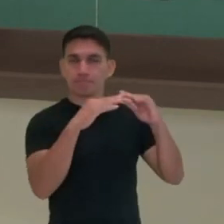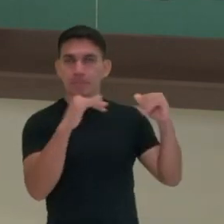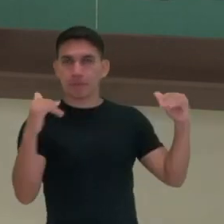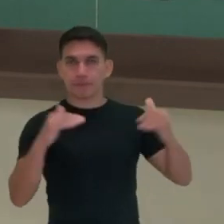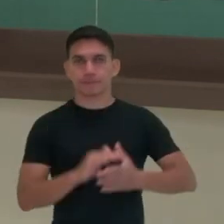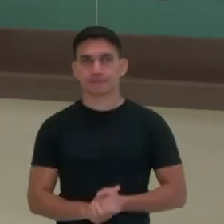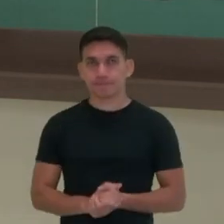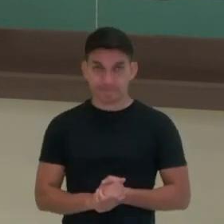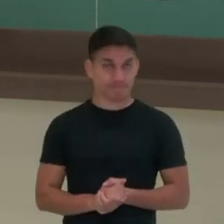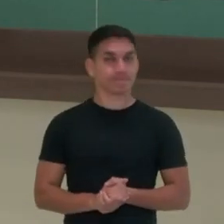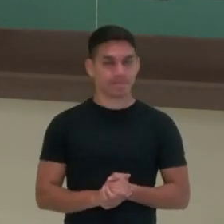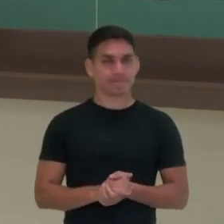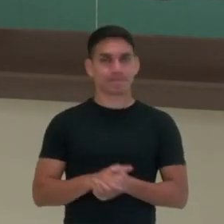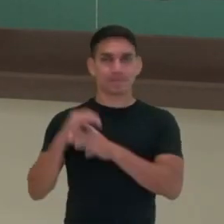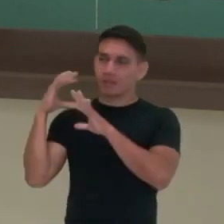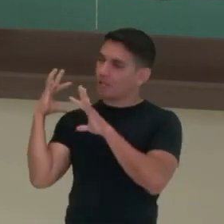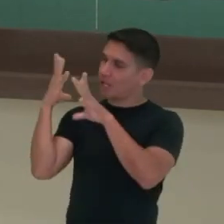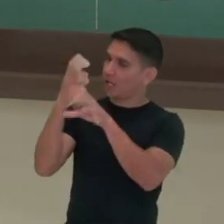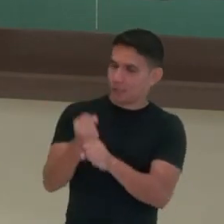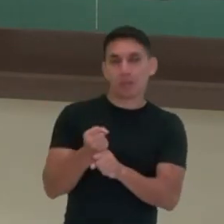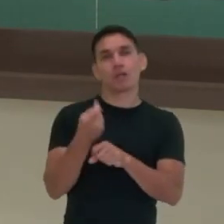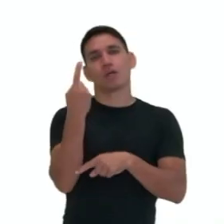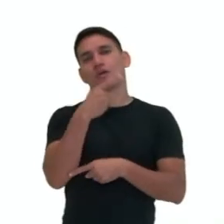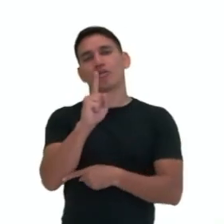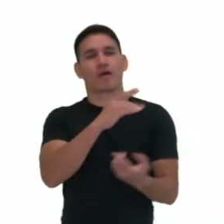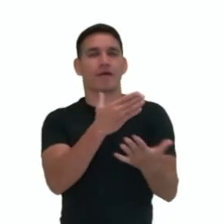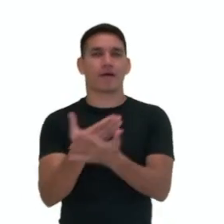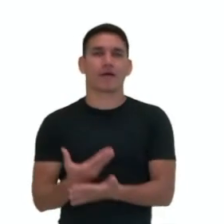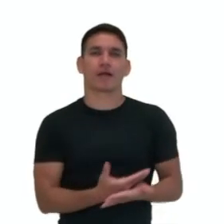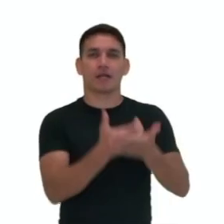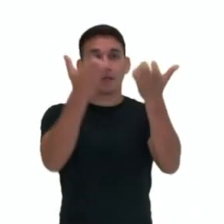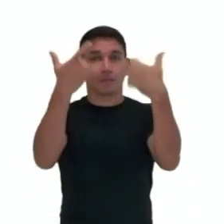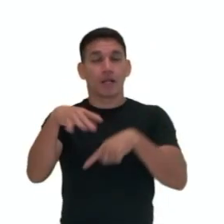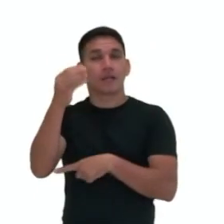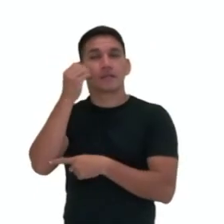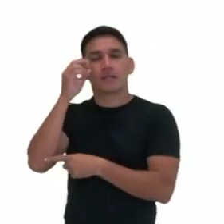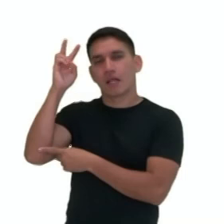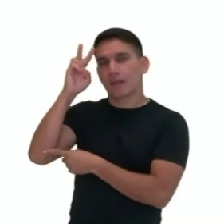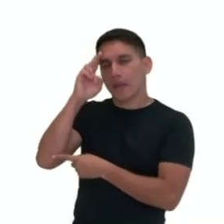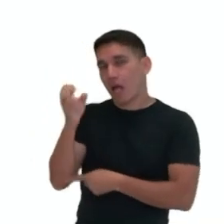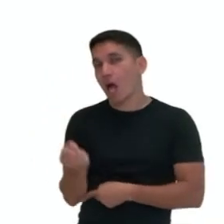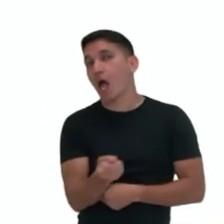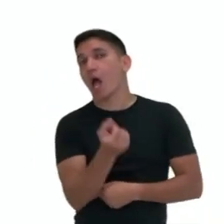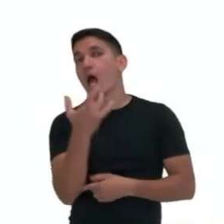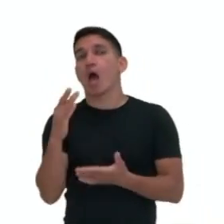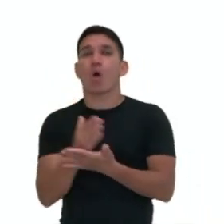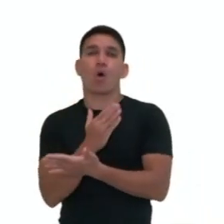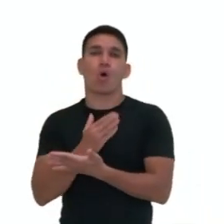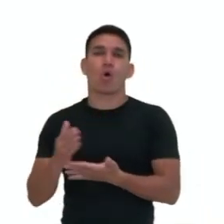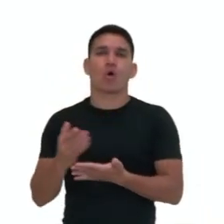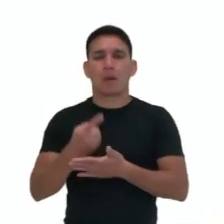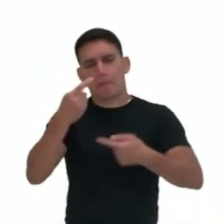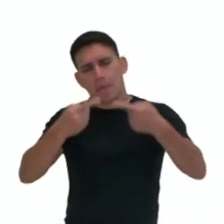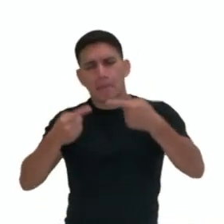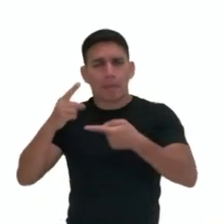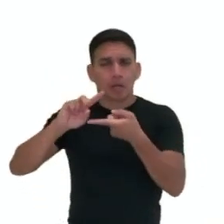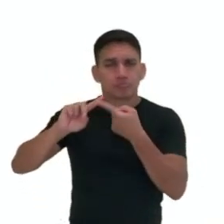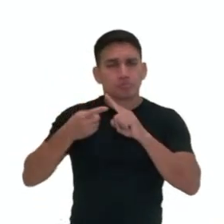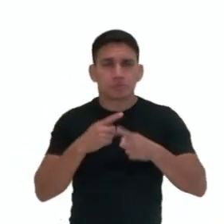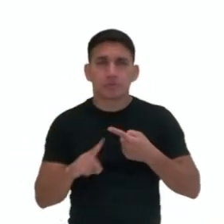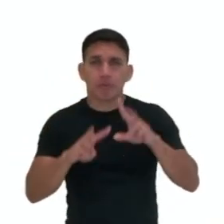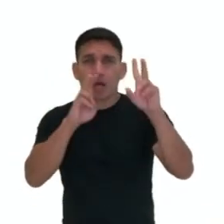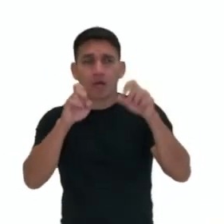estética. Vamos para a nossa revisão? Então, nesta aula, buscamos relembrar algumas discussões envolvendo uma